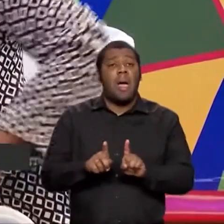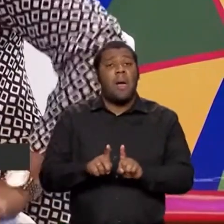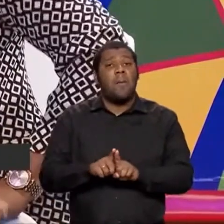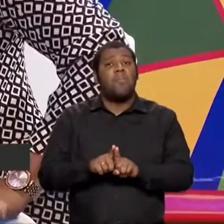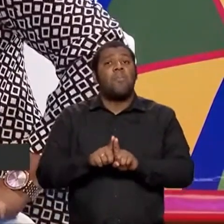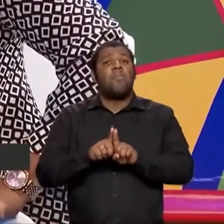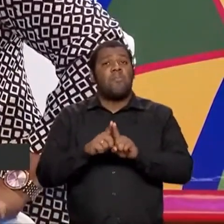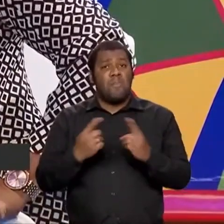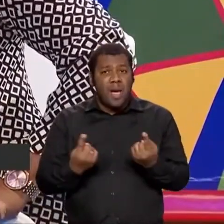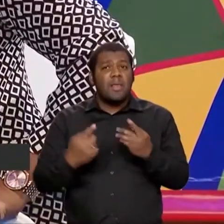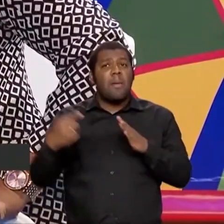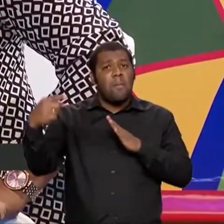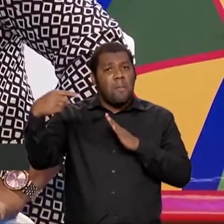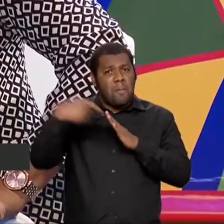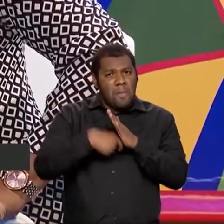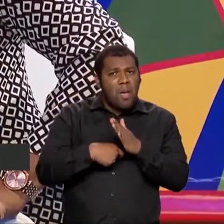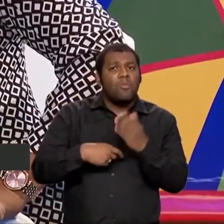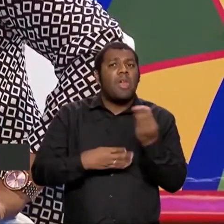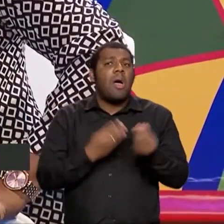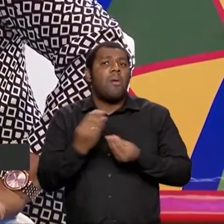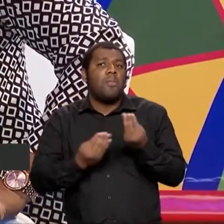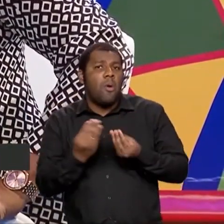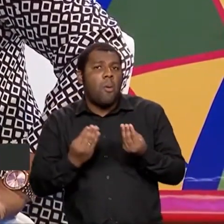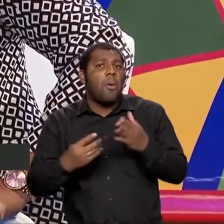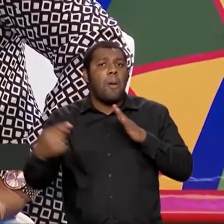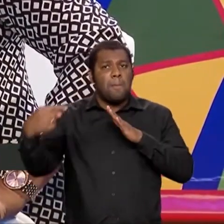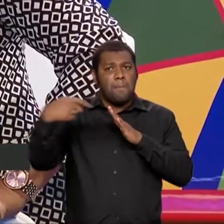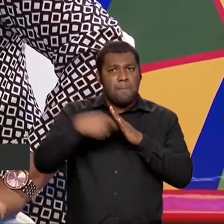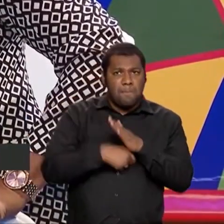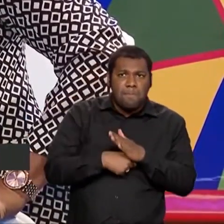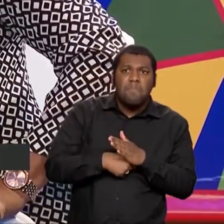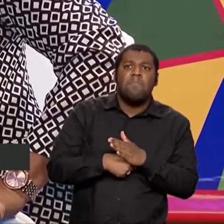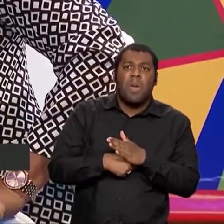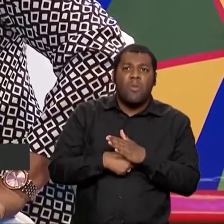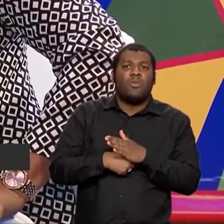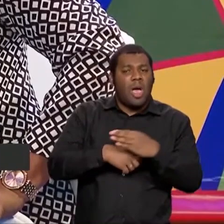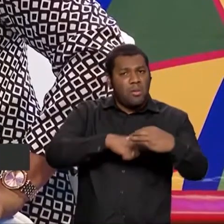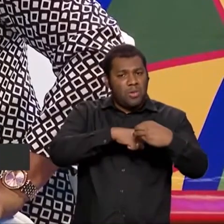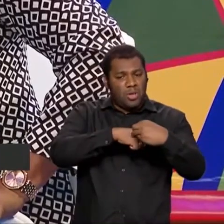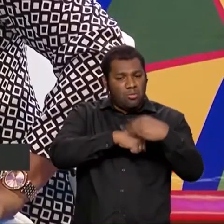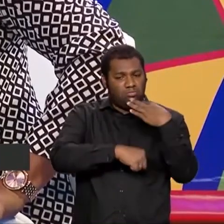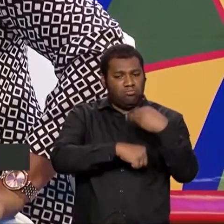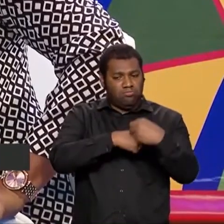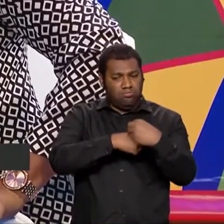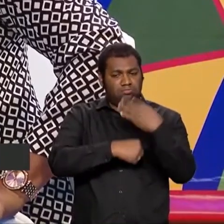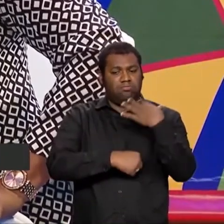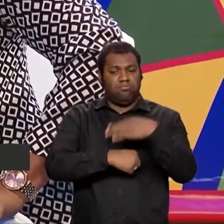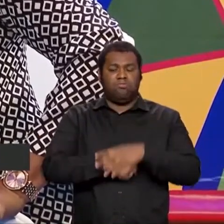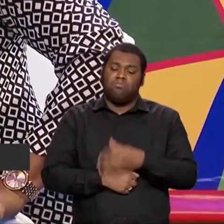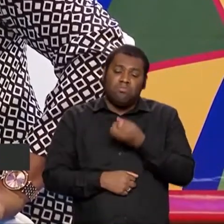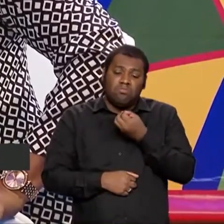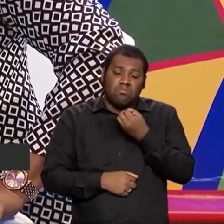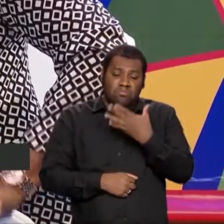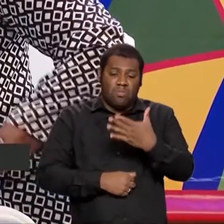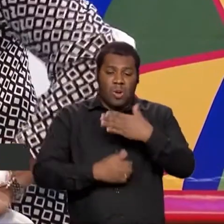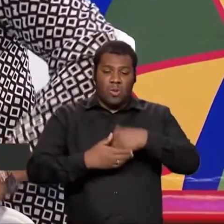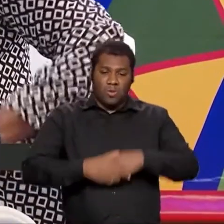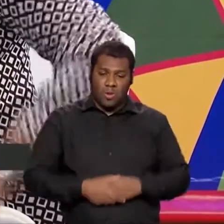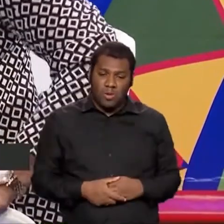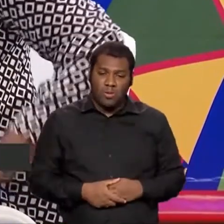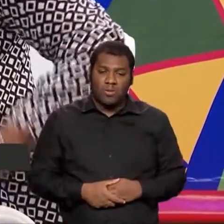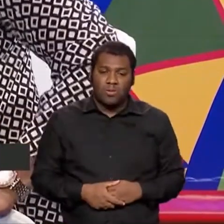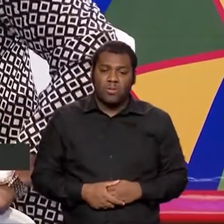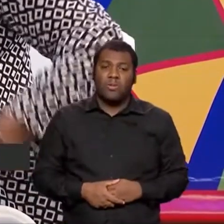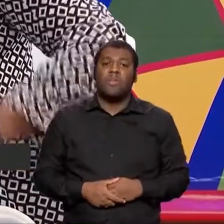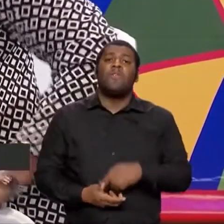melhores, né? Então, isso é muito bom. A gente está plantando vida, está buscando socorrer, nos socorrer. Nós